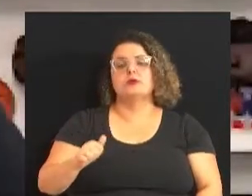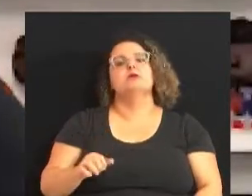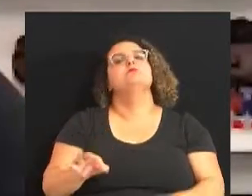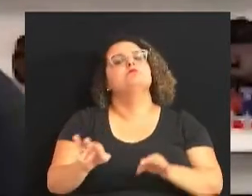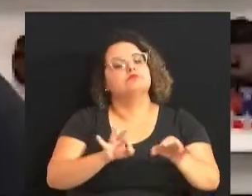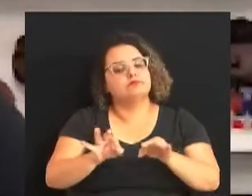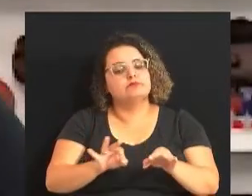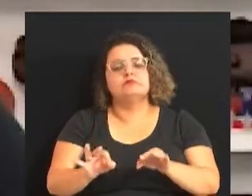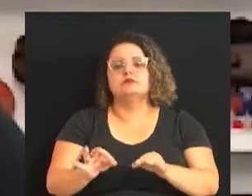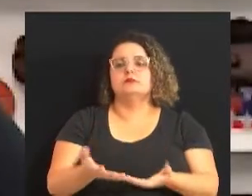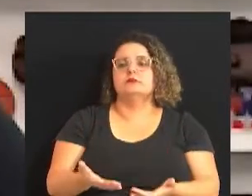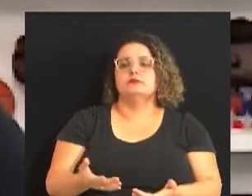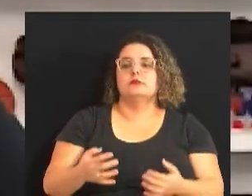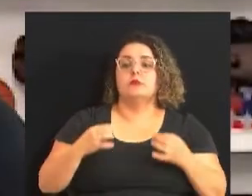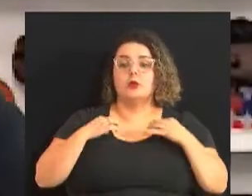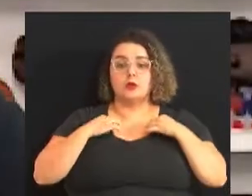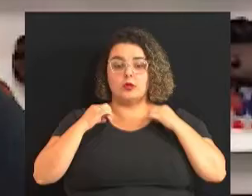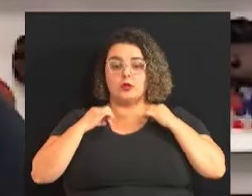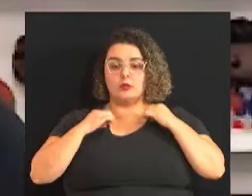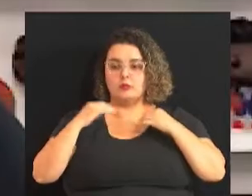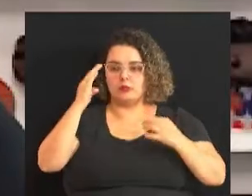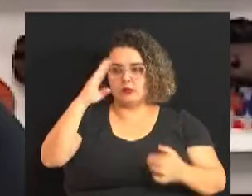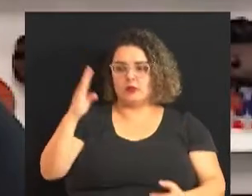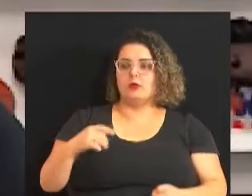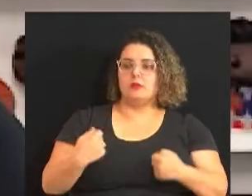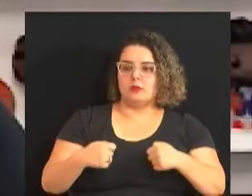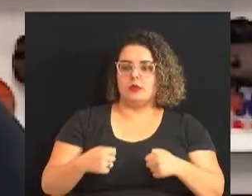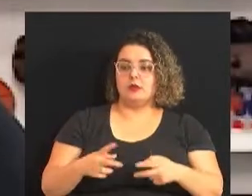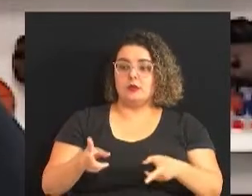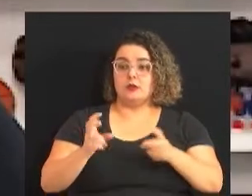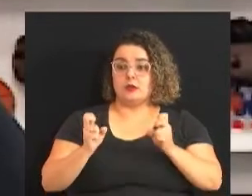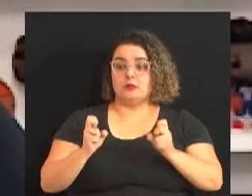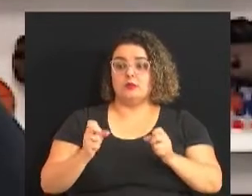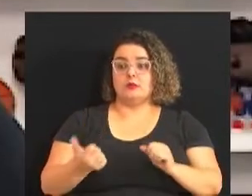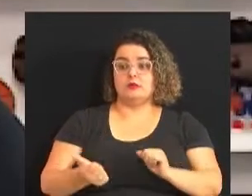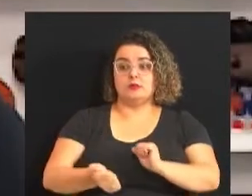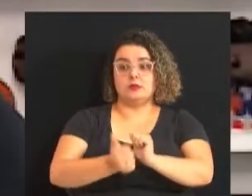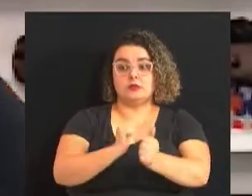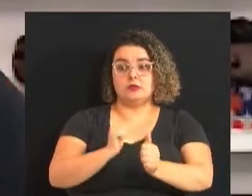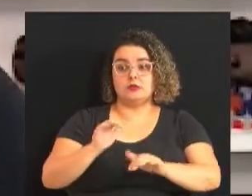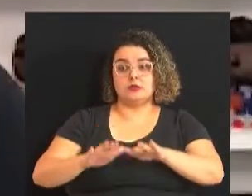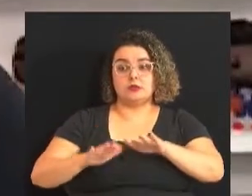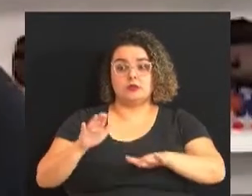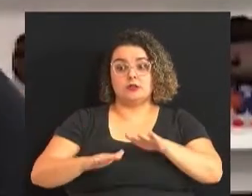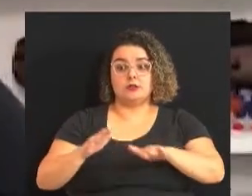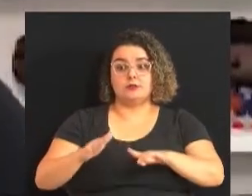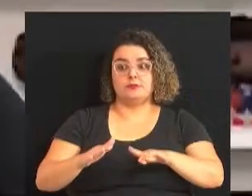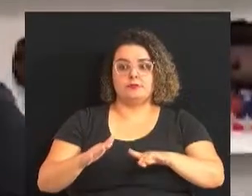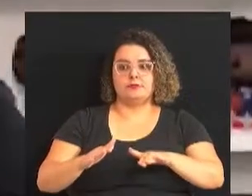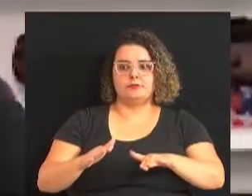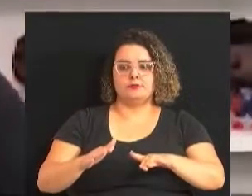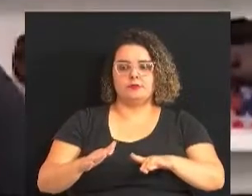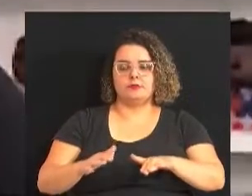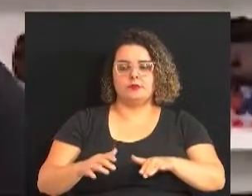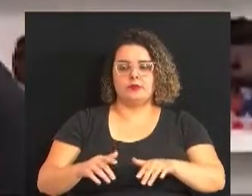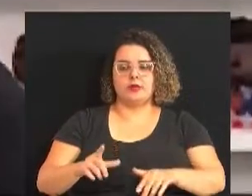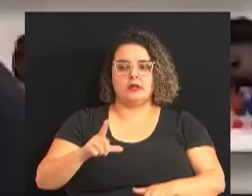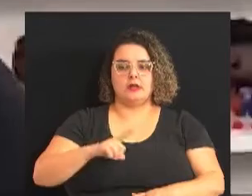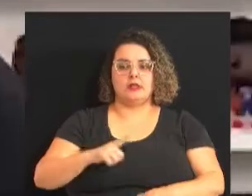principalmente quando joga com a camisa da seleção brasileira. A gente percebe que são jogadores que às vezes sobra vontade e